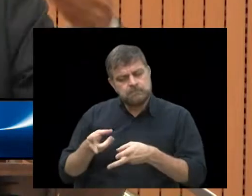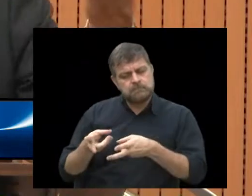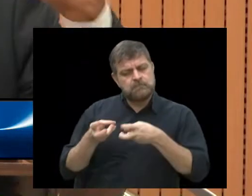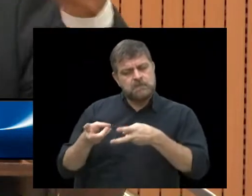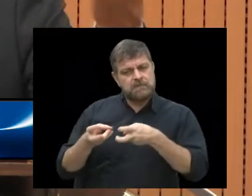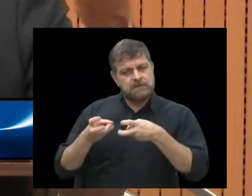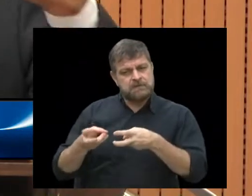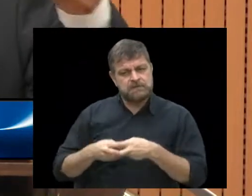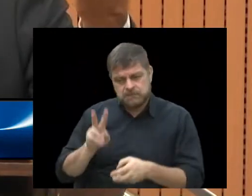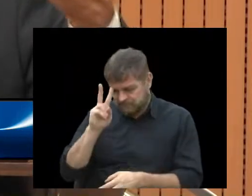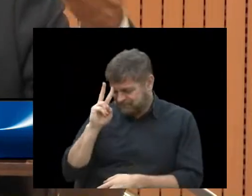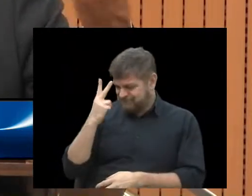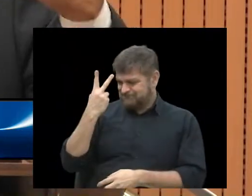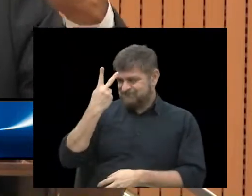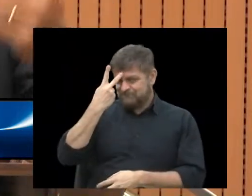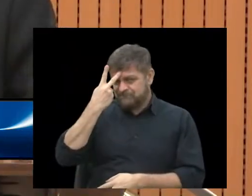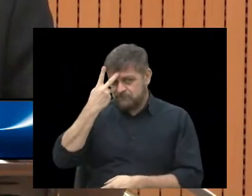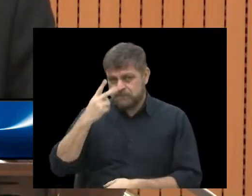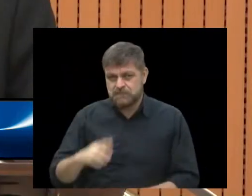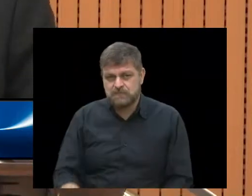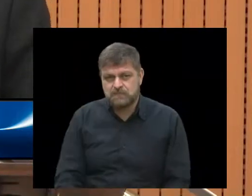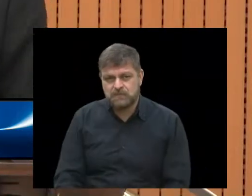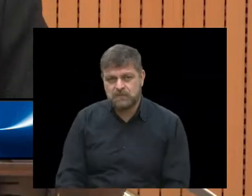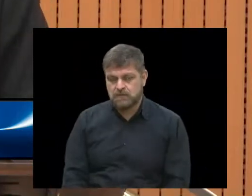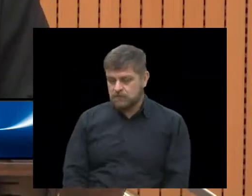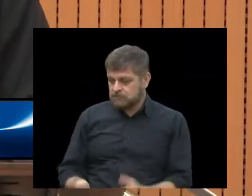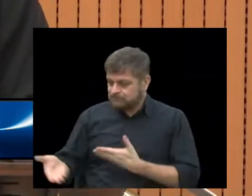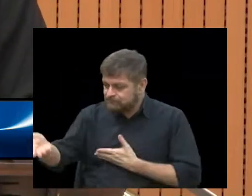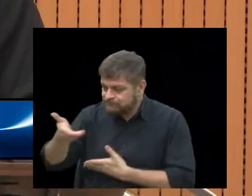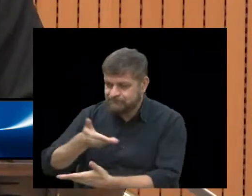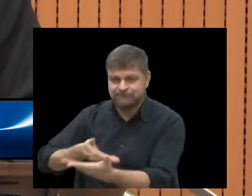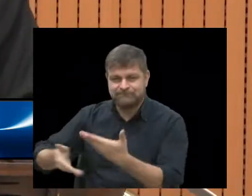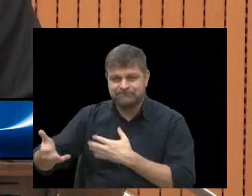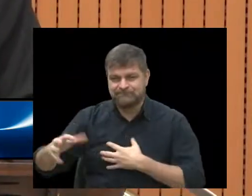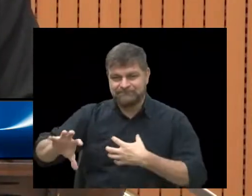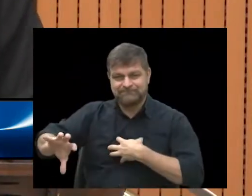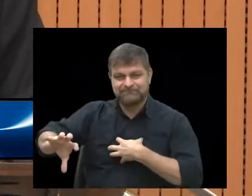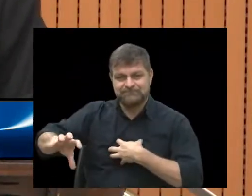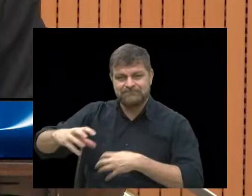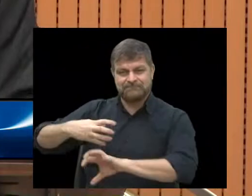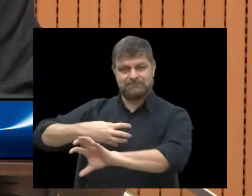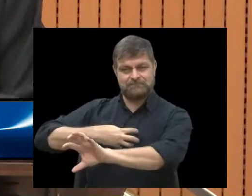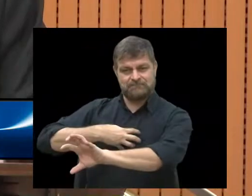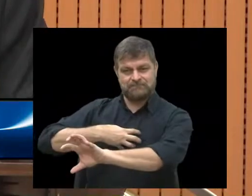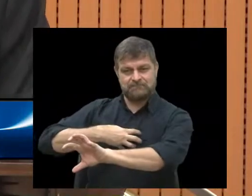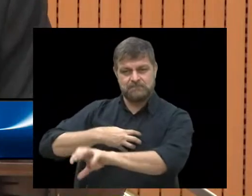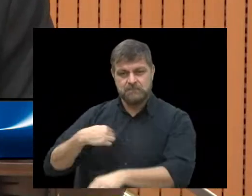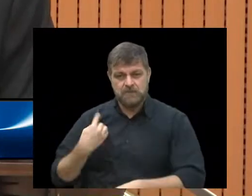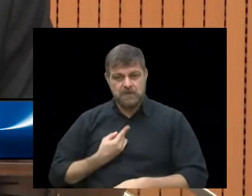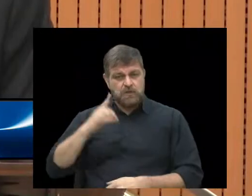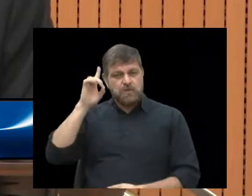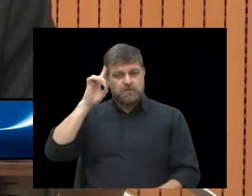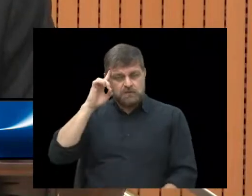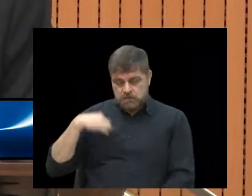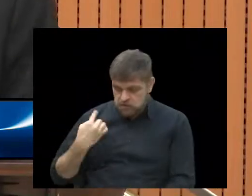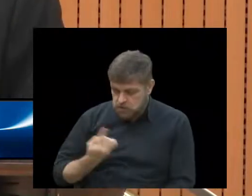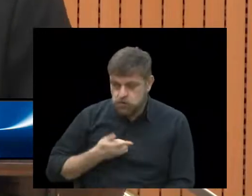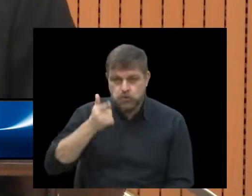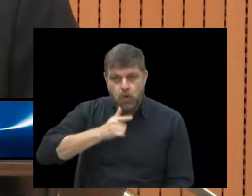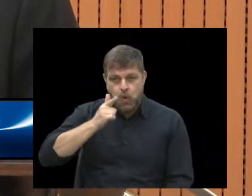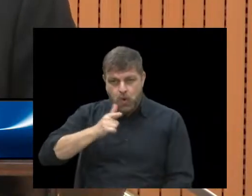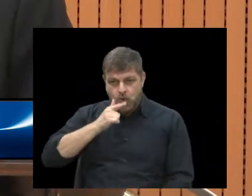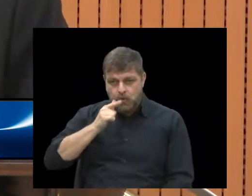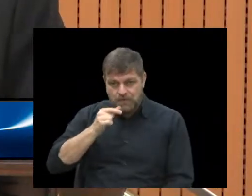de mudarmos a nossa relação com o outro e a partir do nosso dia a dia e construindo